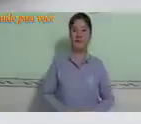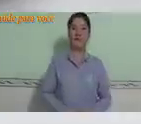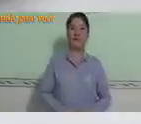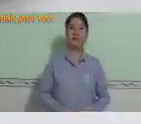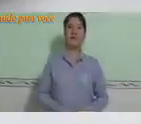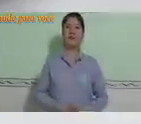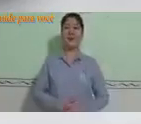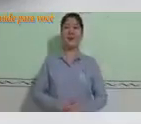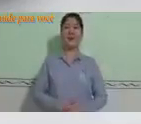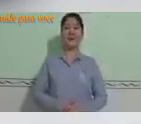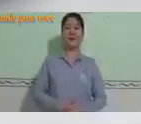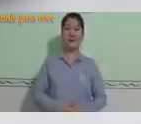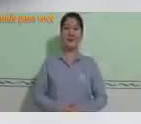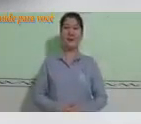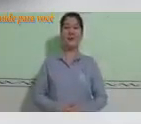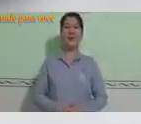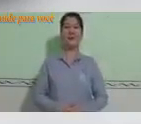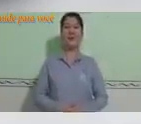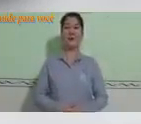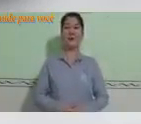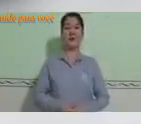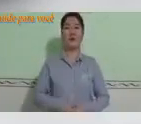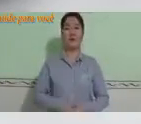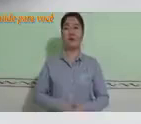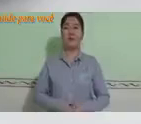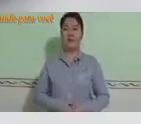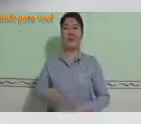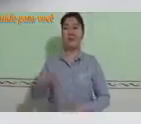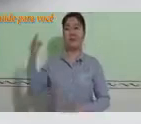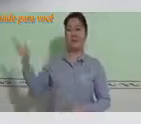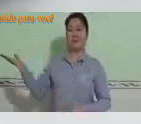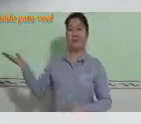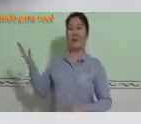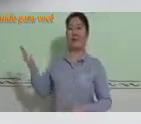efeitos nocivos do sol e também do vento, vírgula, que pode piorar a secura nos olhos.